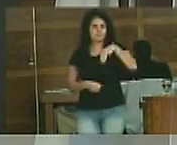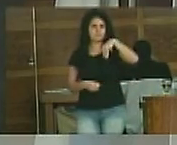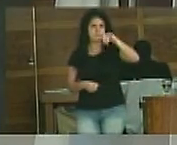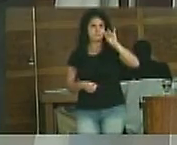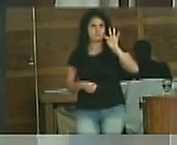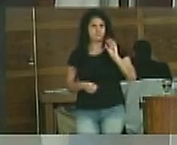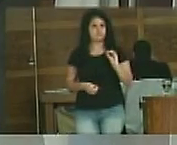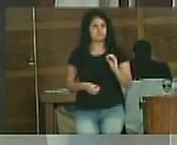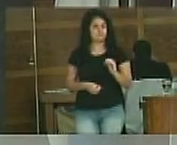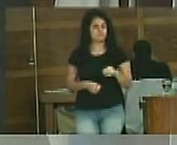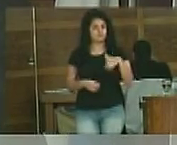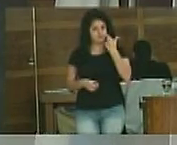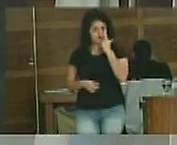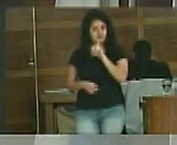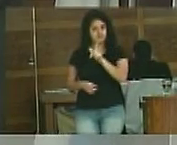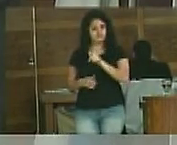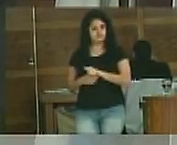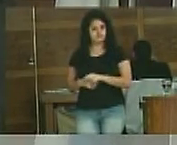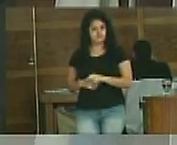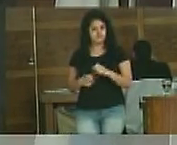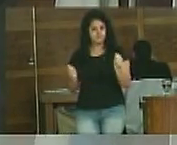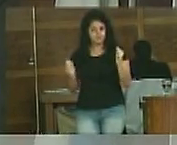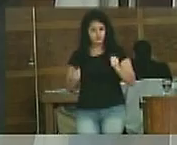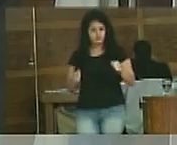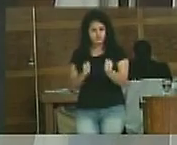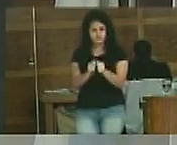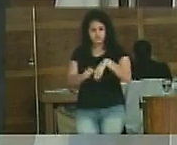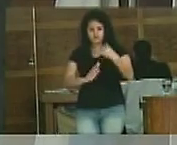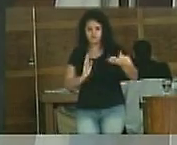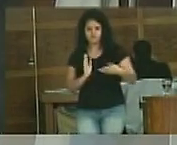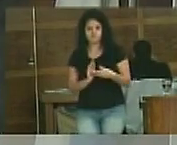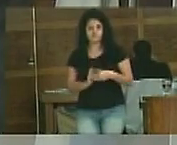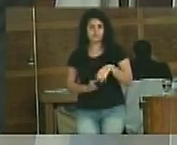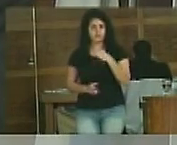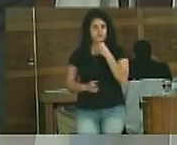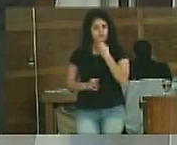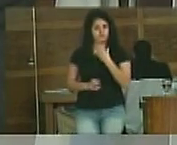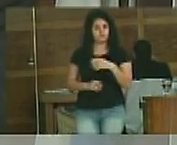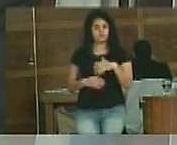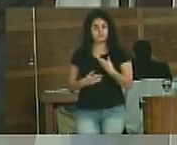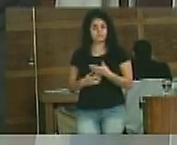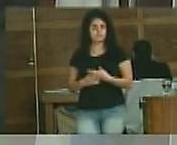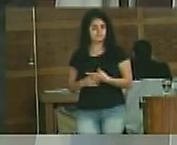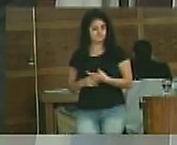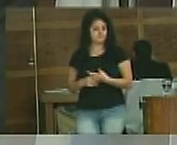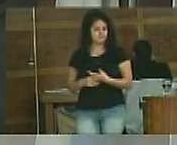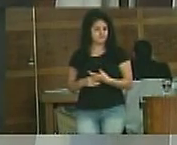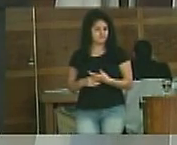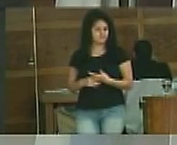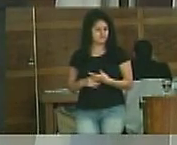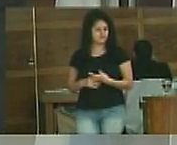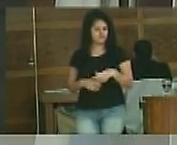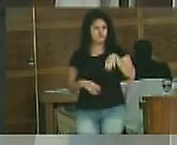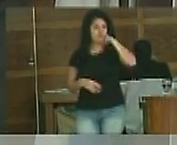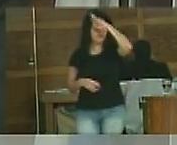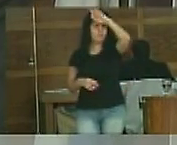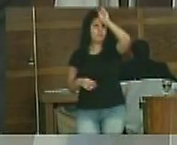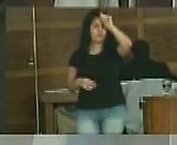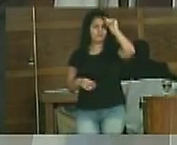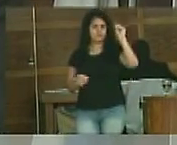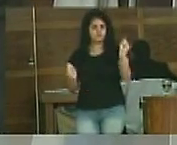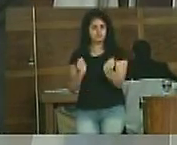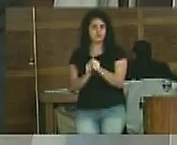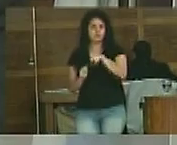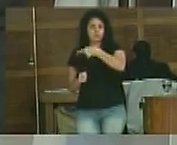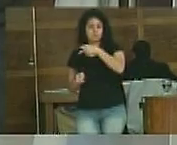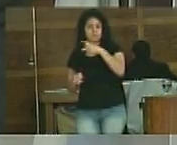né? Que vai ganhar, não adianta. Pode juntar todo mundo e é até bom que ele não coliga com ninguém. Se o Bolsonaro juntar com outro partido,